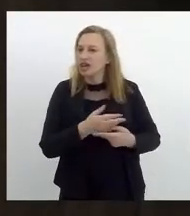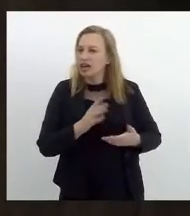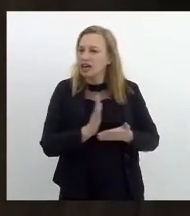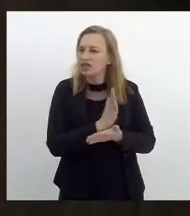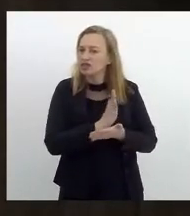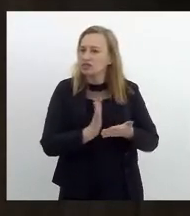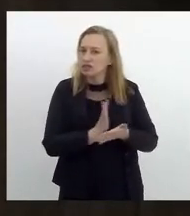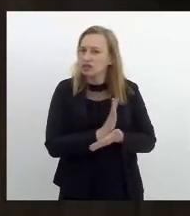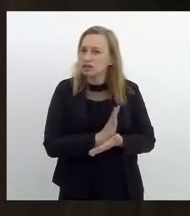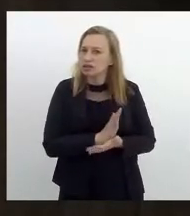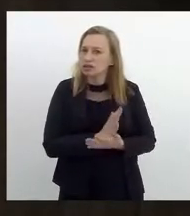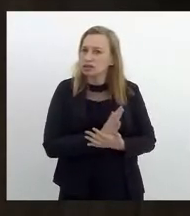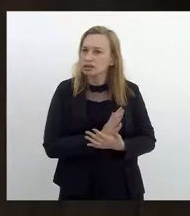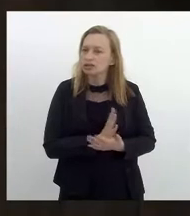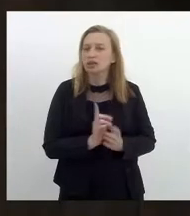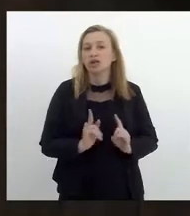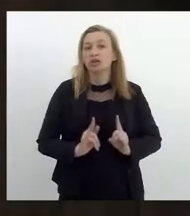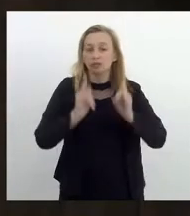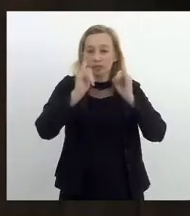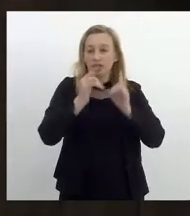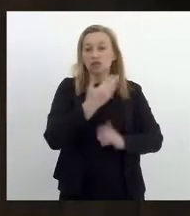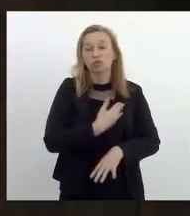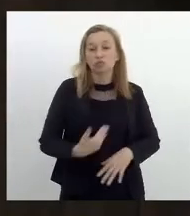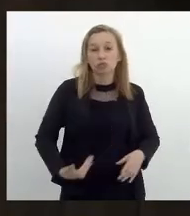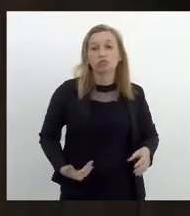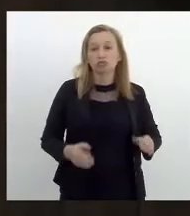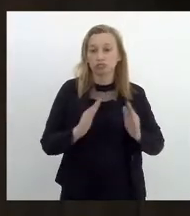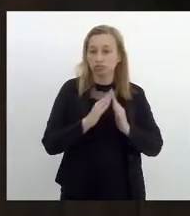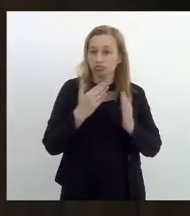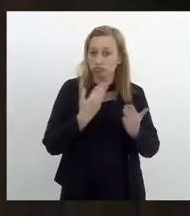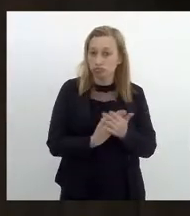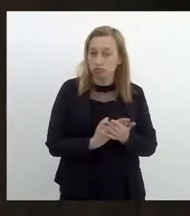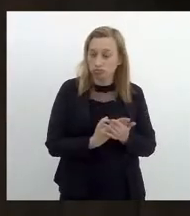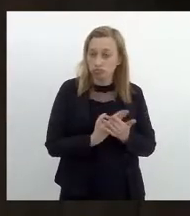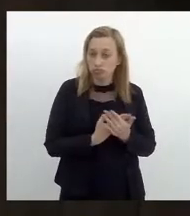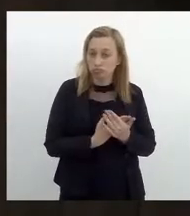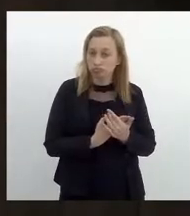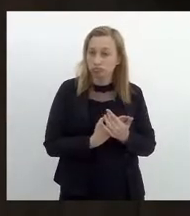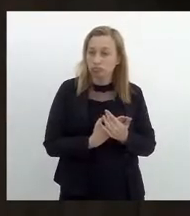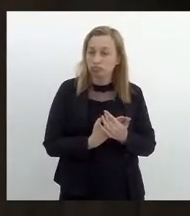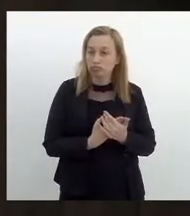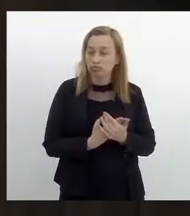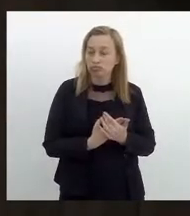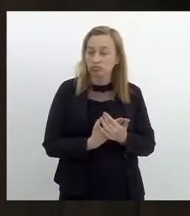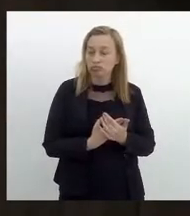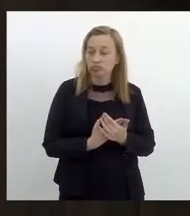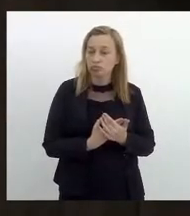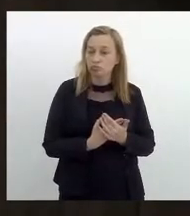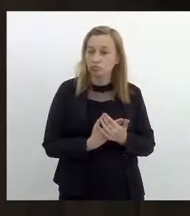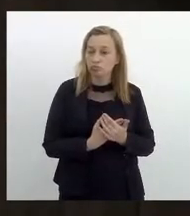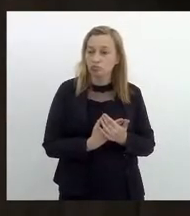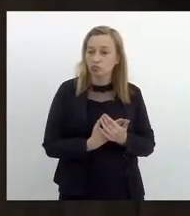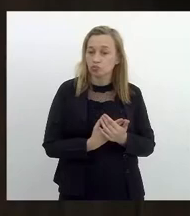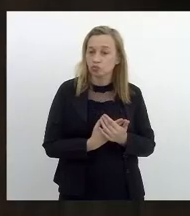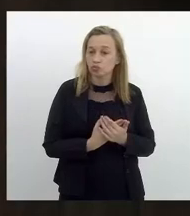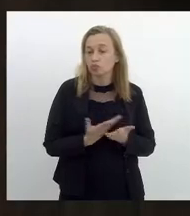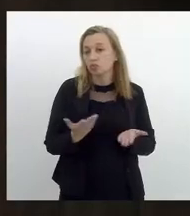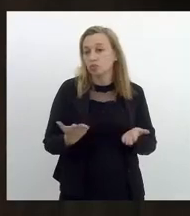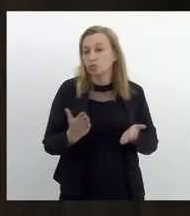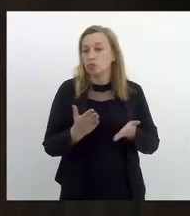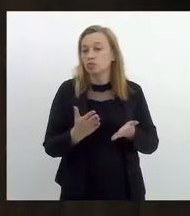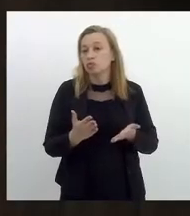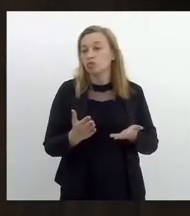vezes, prédios públicos escolares ficam ociosos, pelo menos em